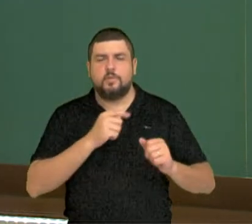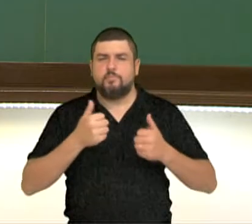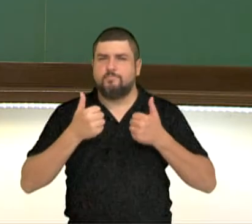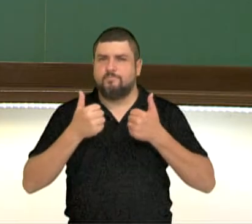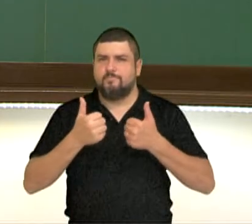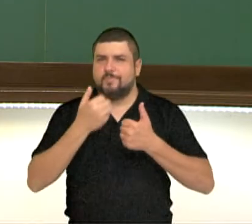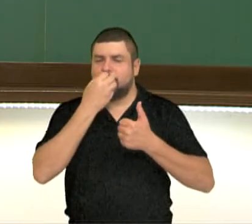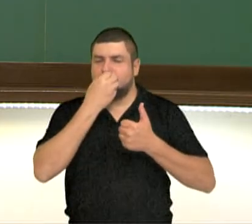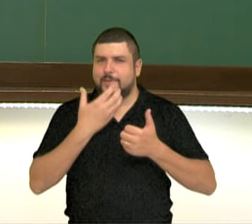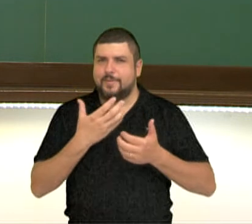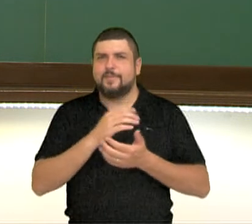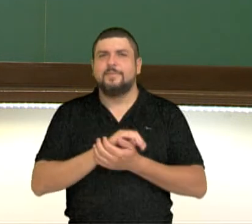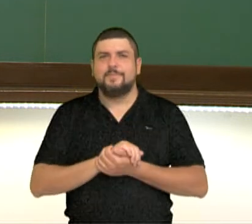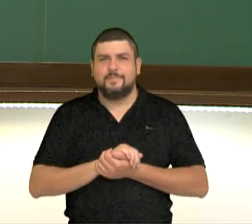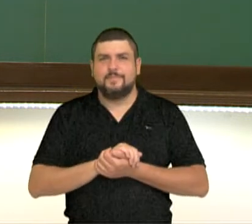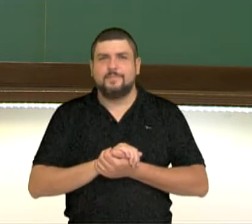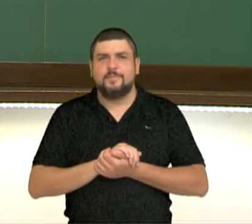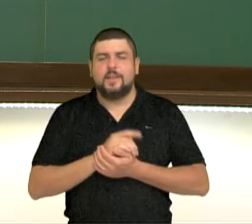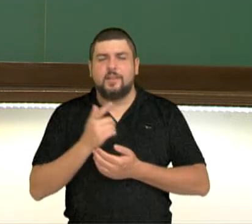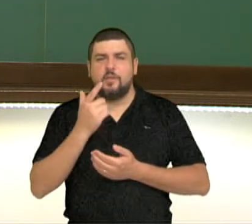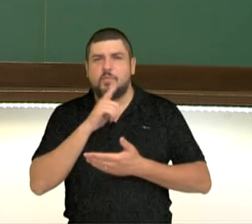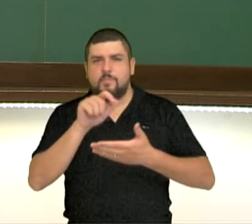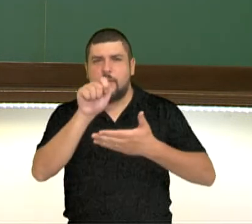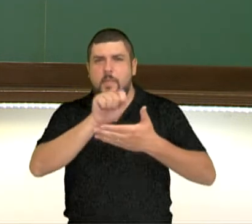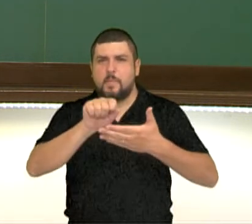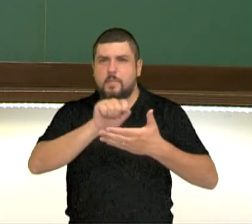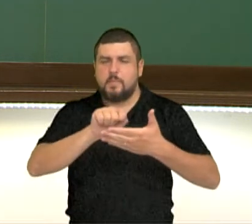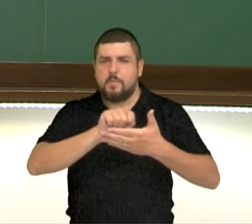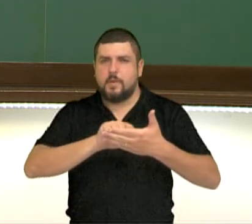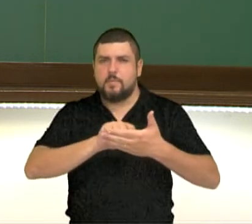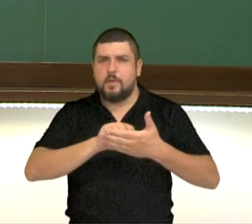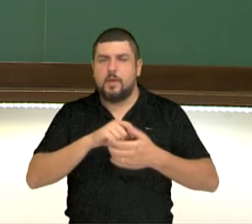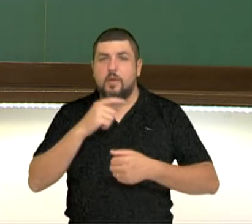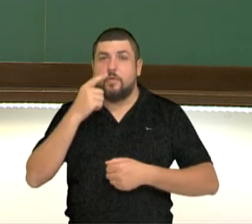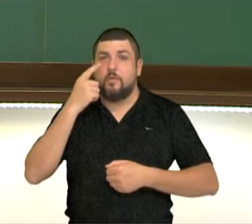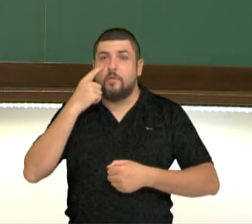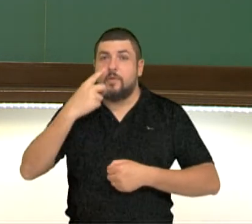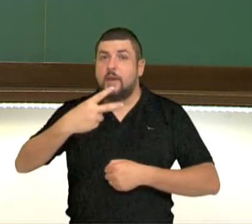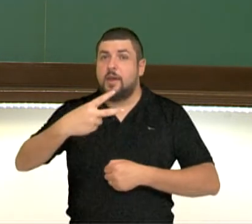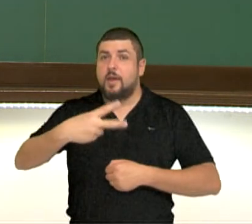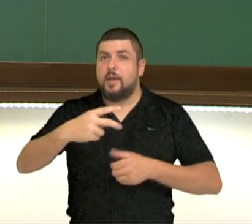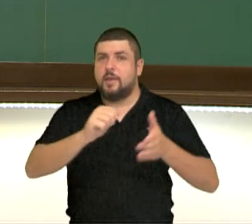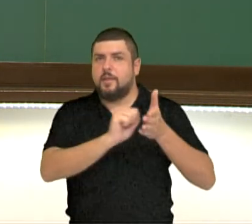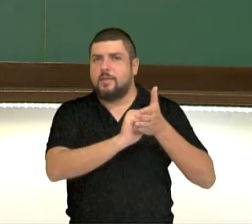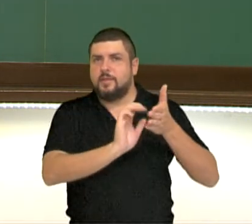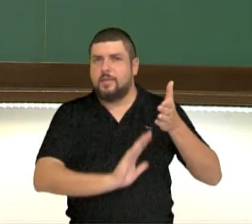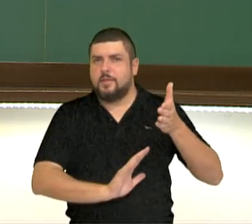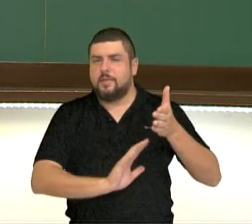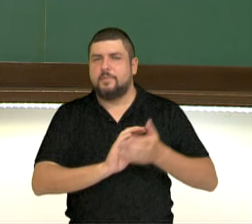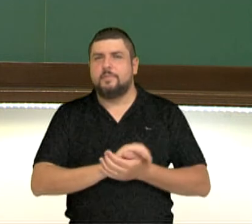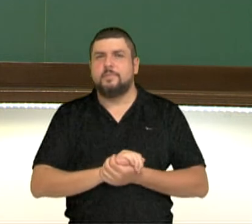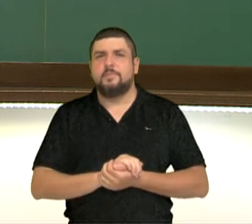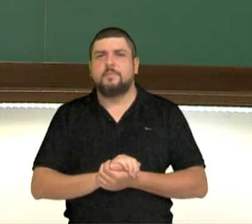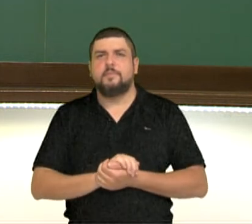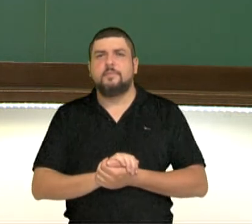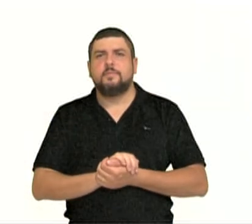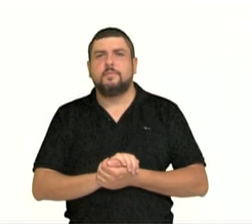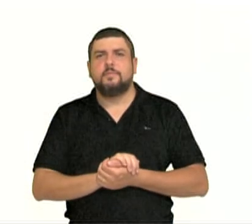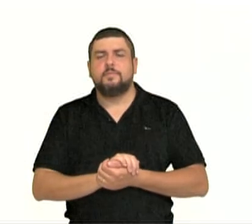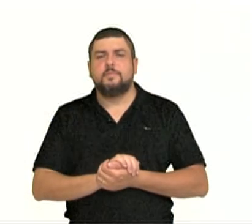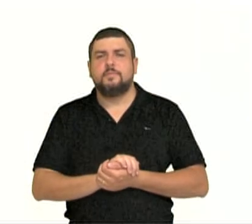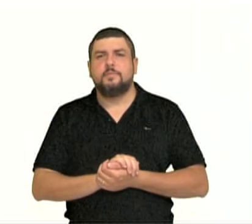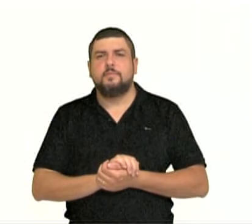Conseguiu fazer isso? Conseguiu anotar, meus queridos? Eu quero ver se você vai resolver o exercício 2 agora. Vamos lá. Uma bola